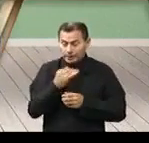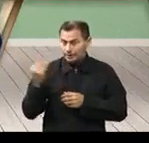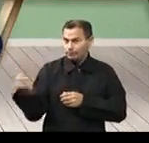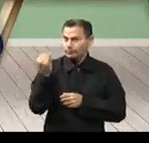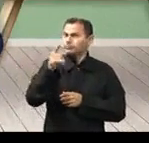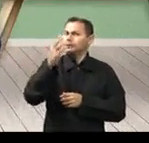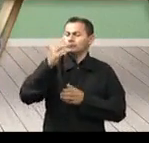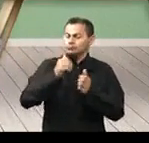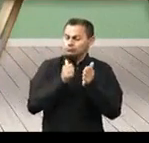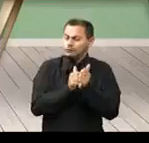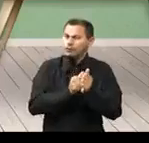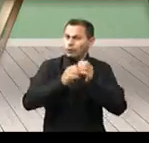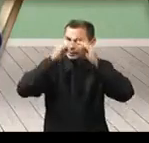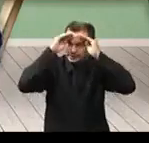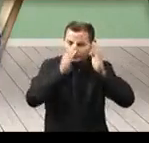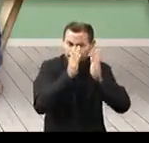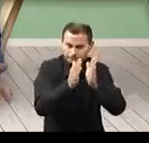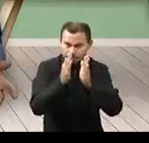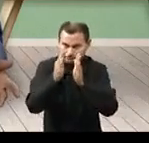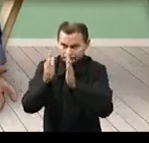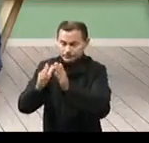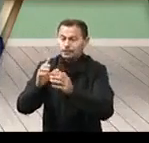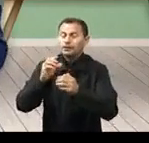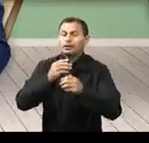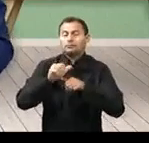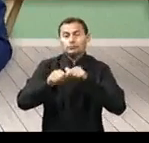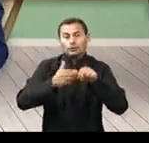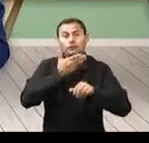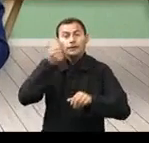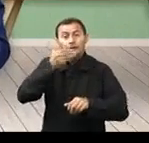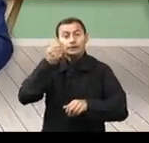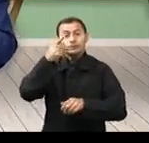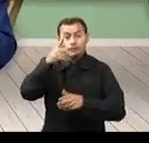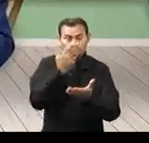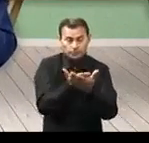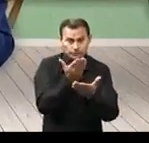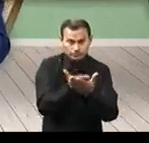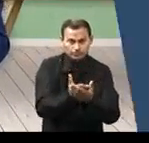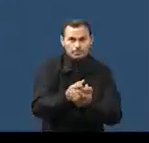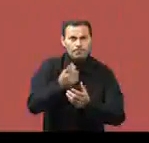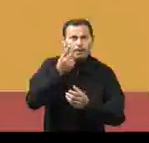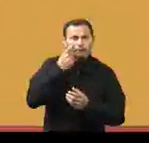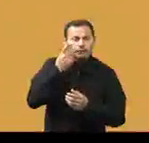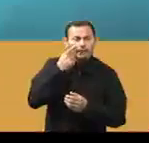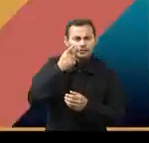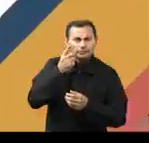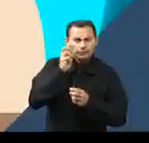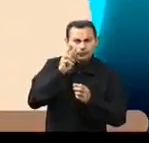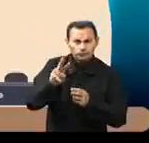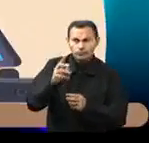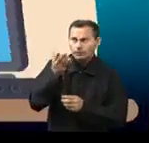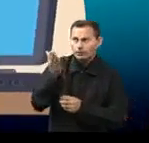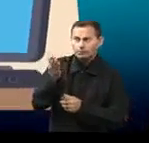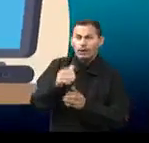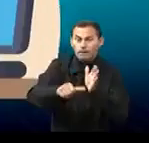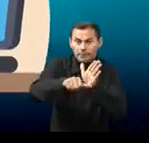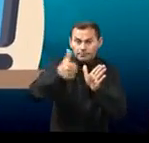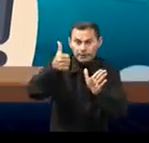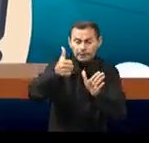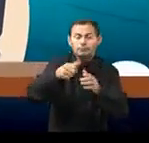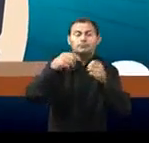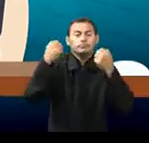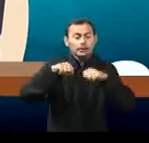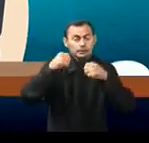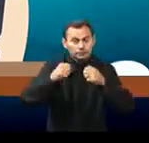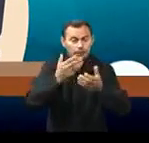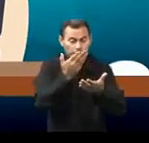importante seguir as etapas, já que elas facilitam os seus estudos. Vamos revê-las? Primeiro, é